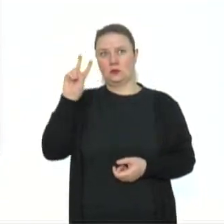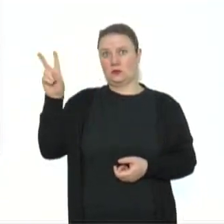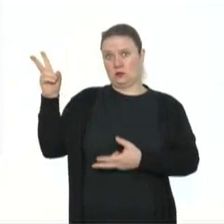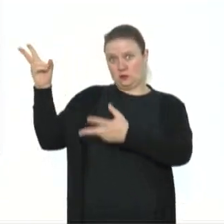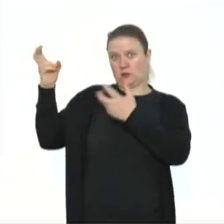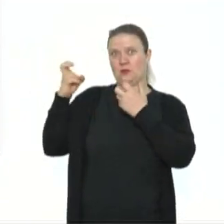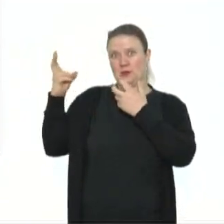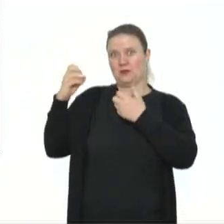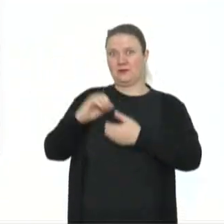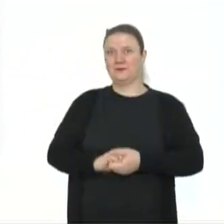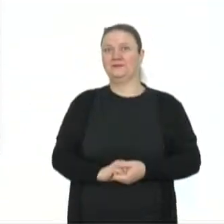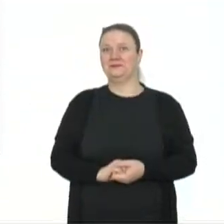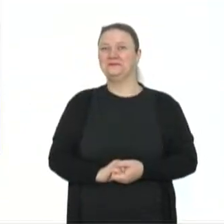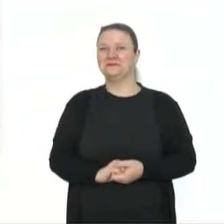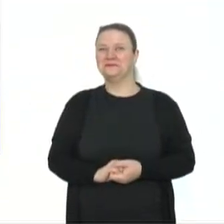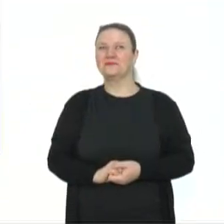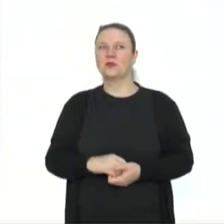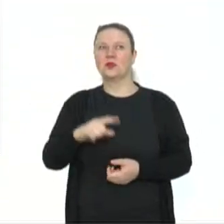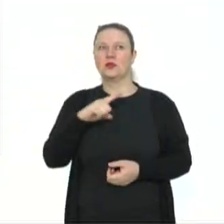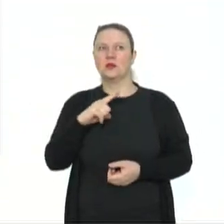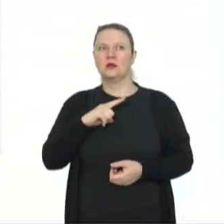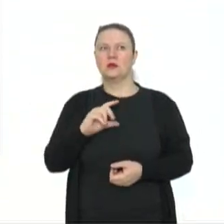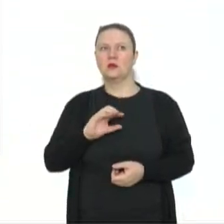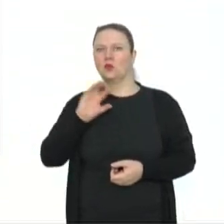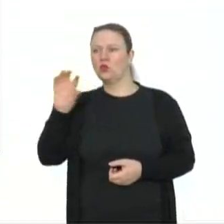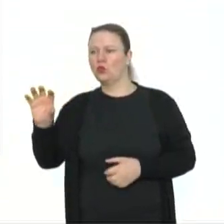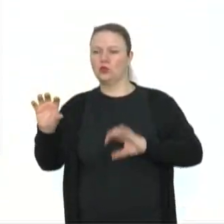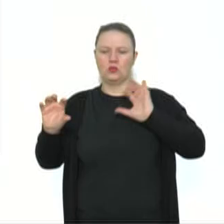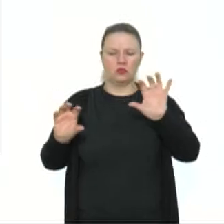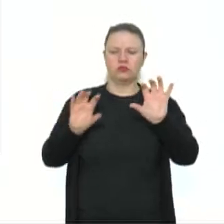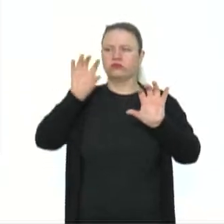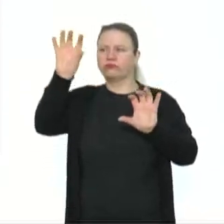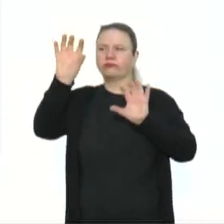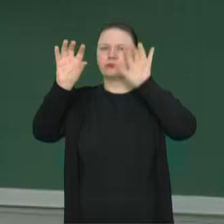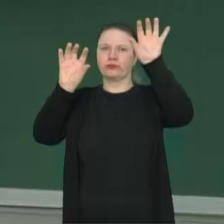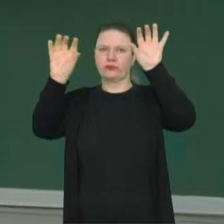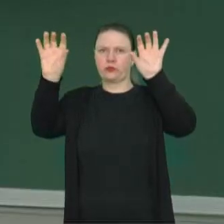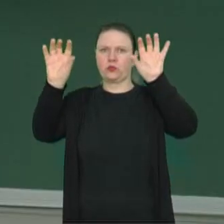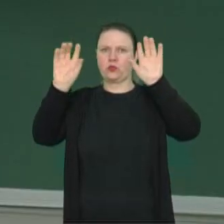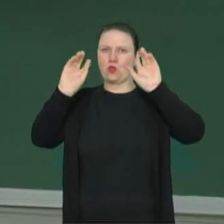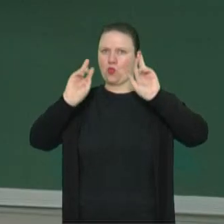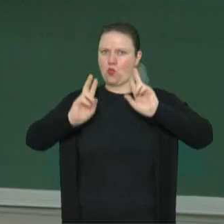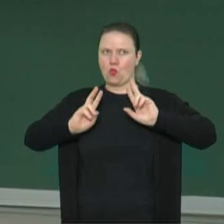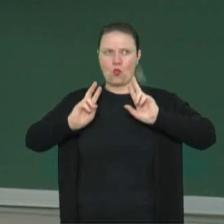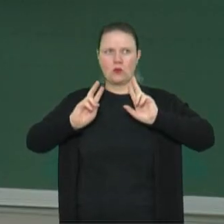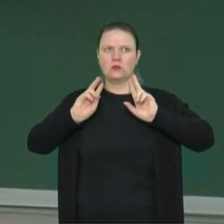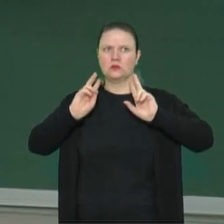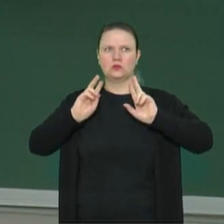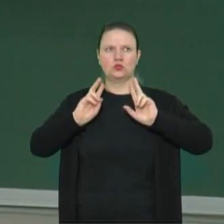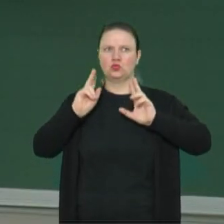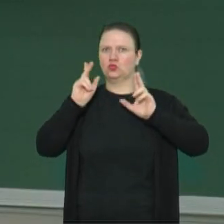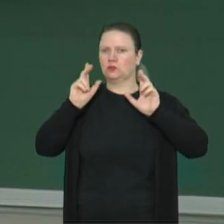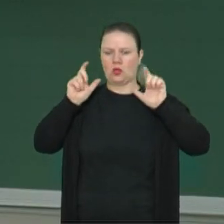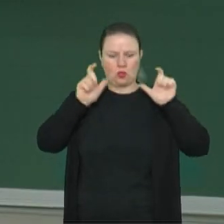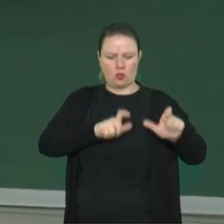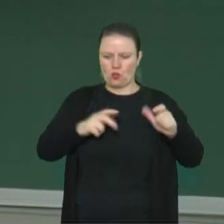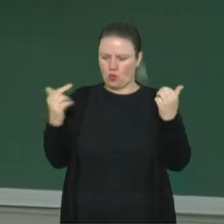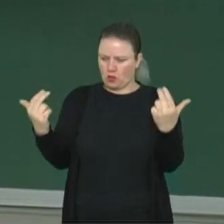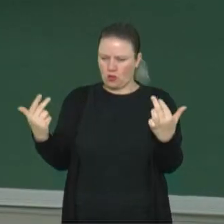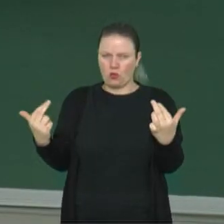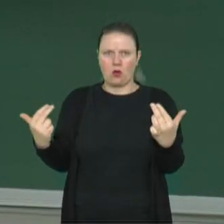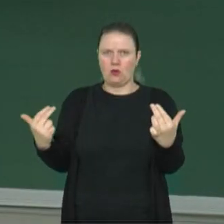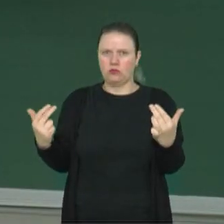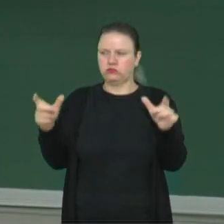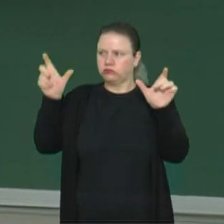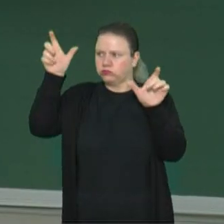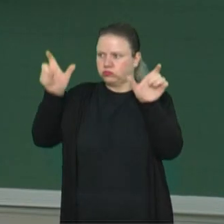aqui retrata o quê? Pode ver que os pontos de ambas as pistas estão no mesmo lugar, então todas as pegadas serão